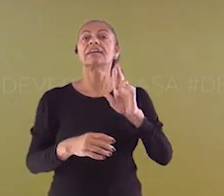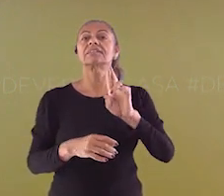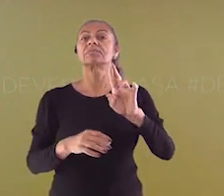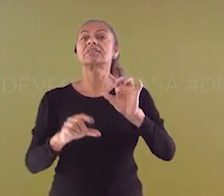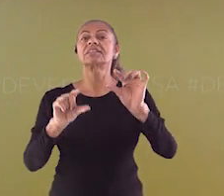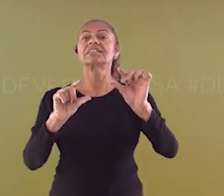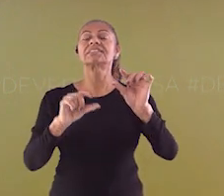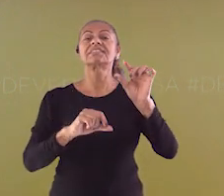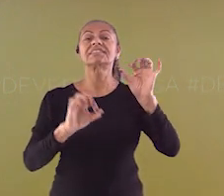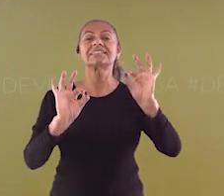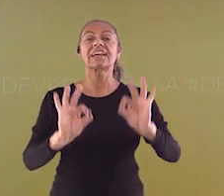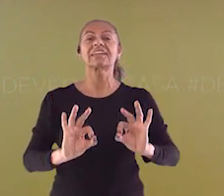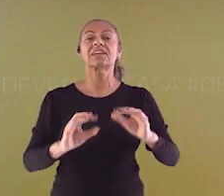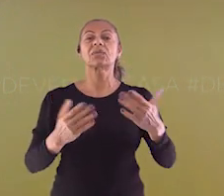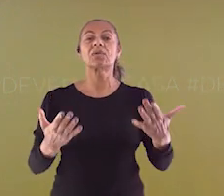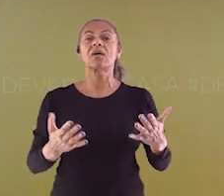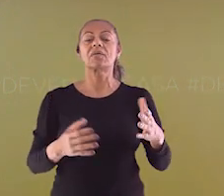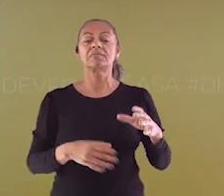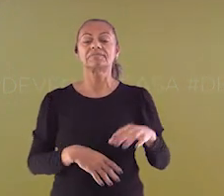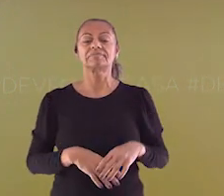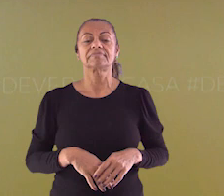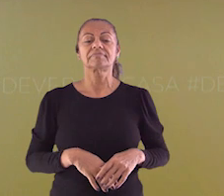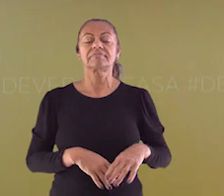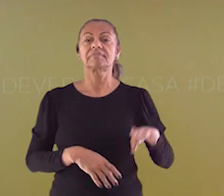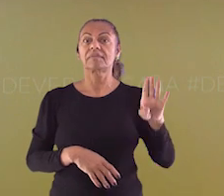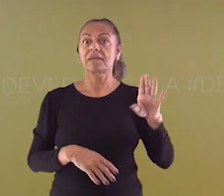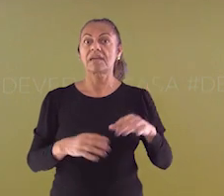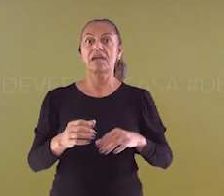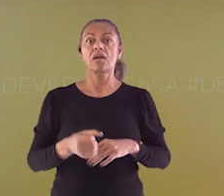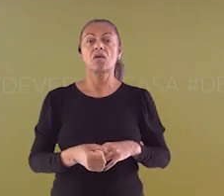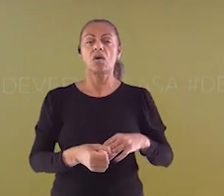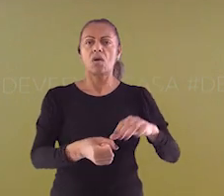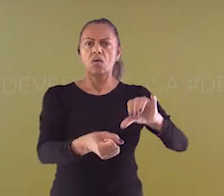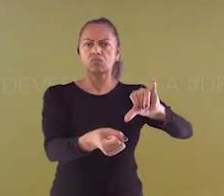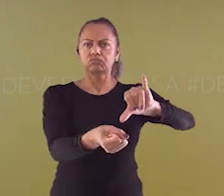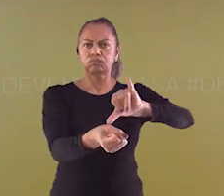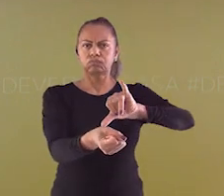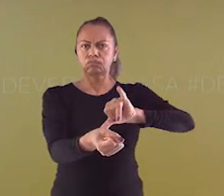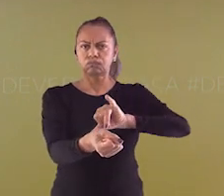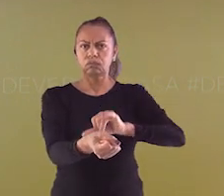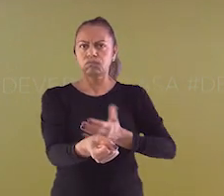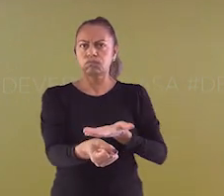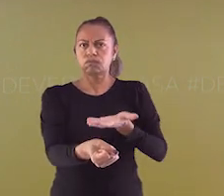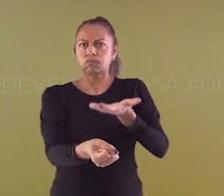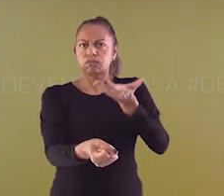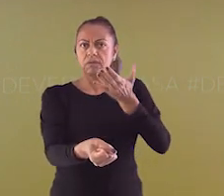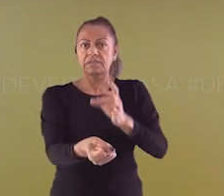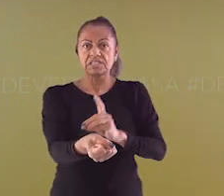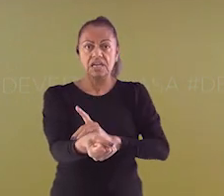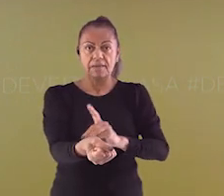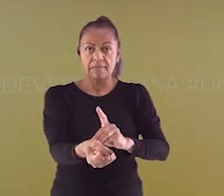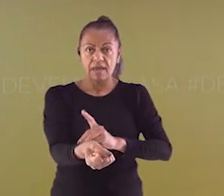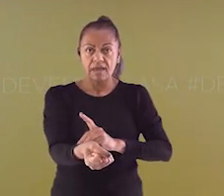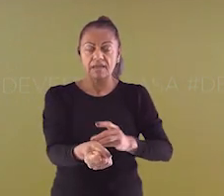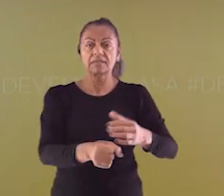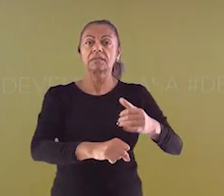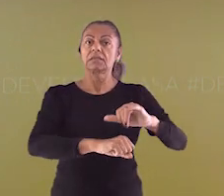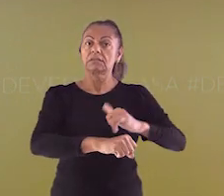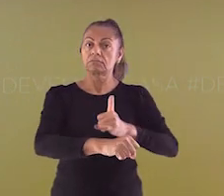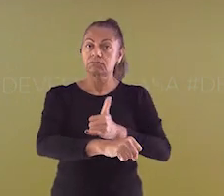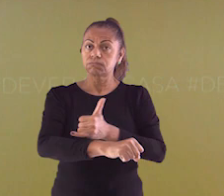Sobrando a opção correta, a alternativa B, colesterol elevado,